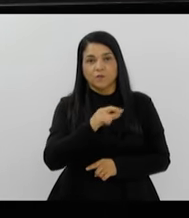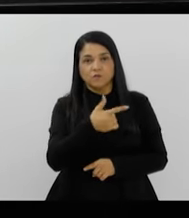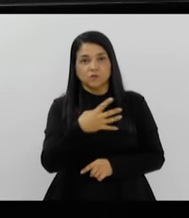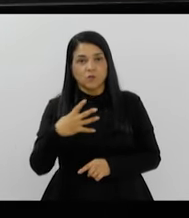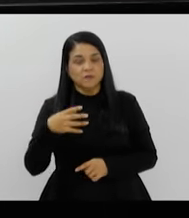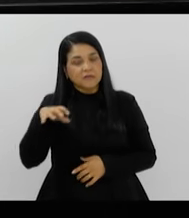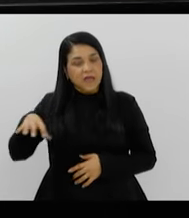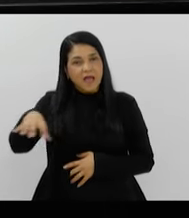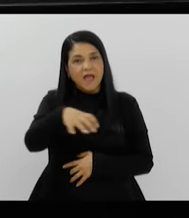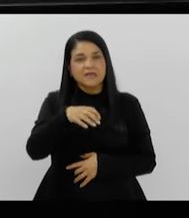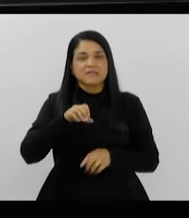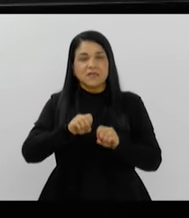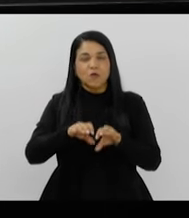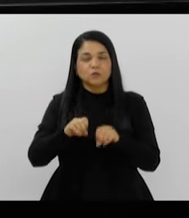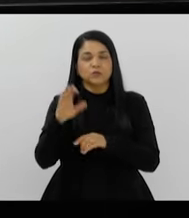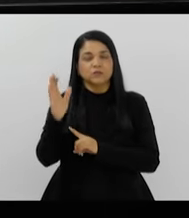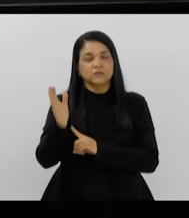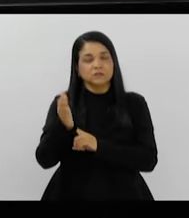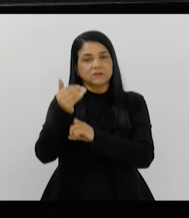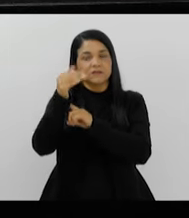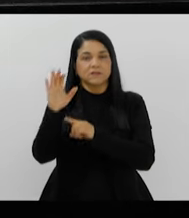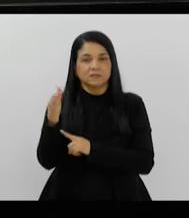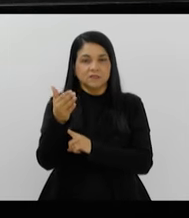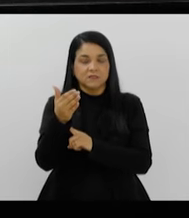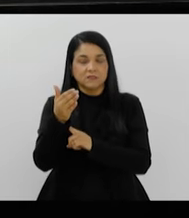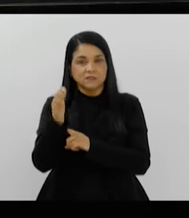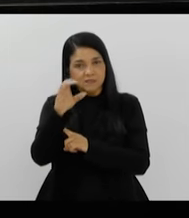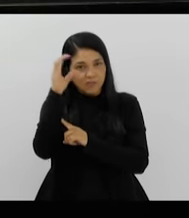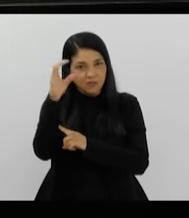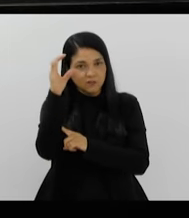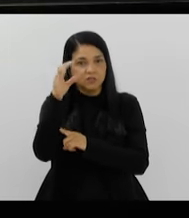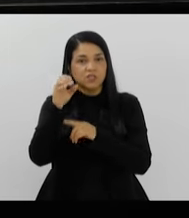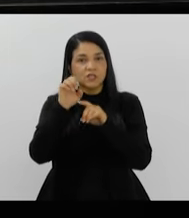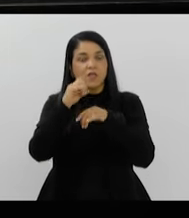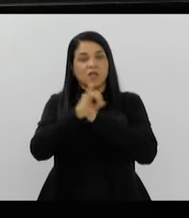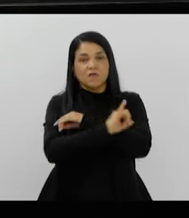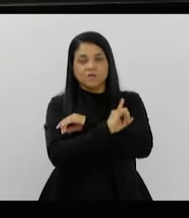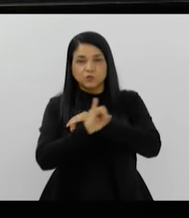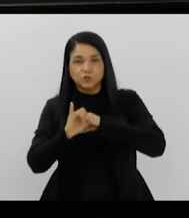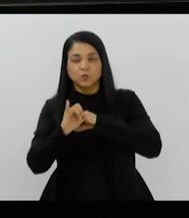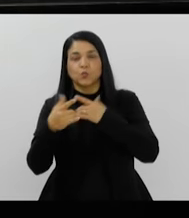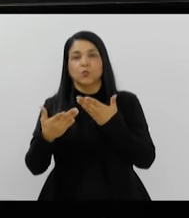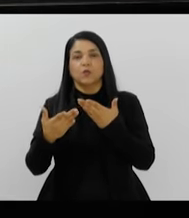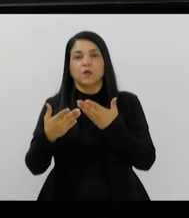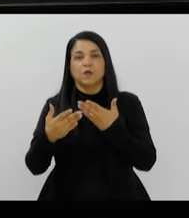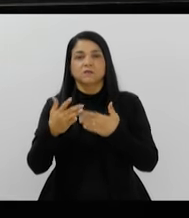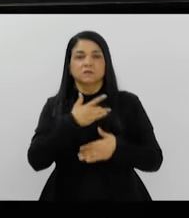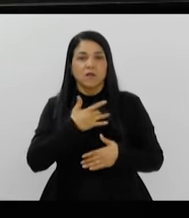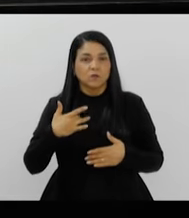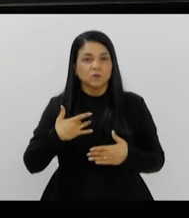áreas de educação, saúde, ciência, tecnologia e infraestrutura. Essas oportunidades só serão